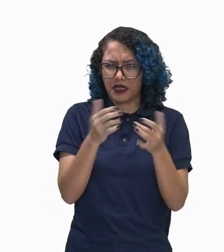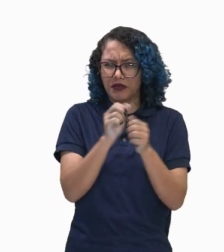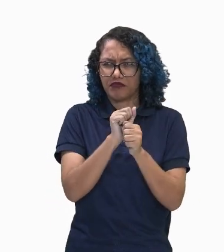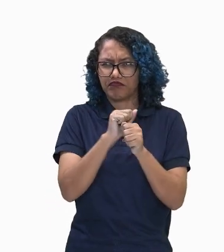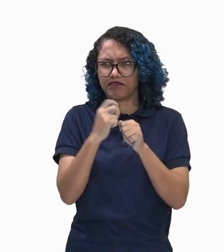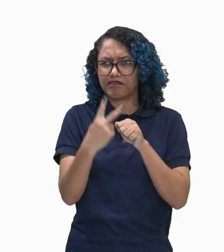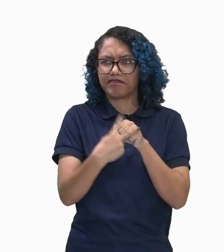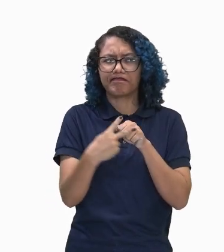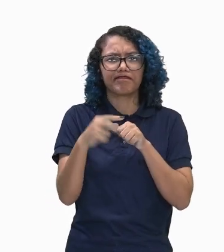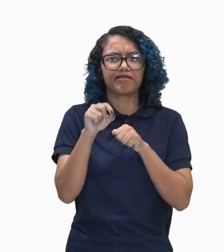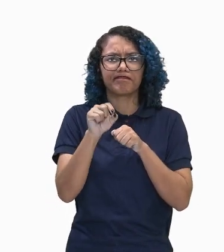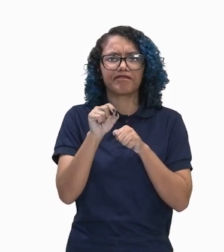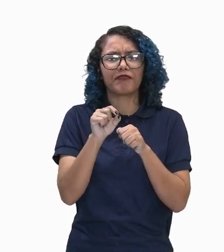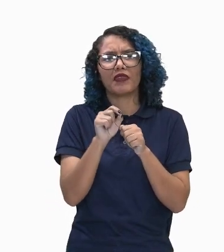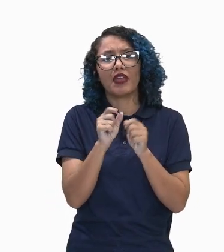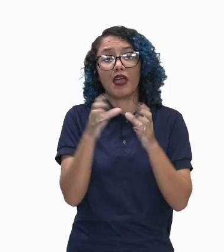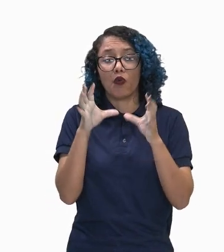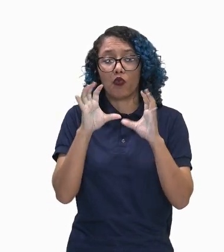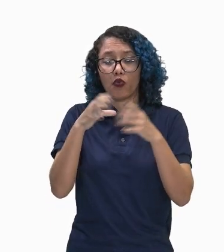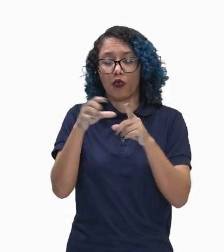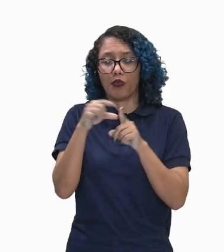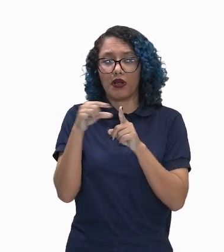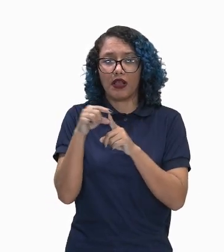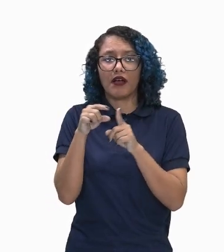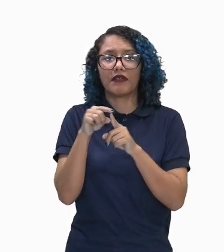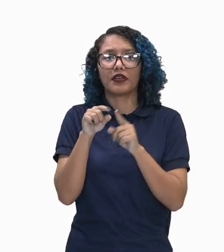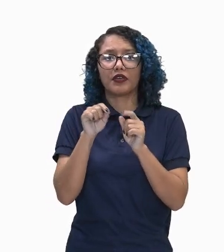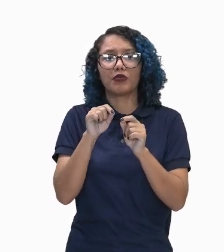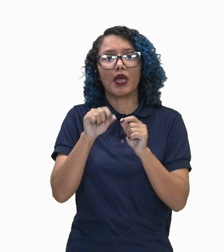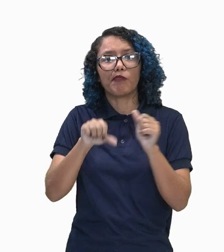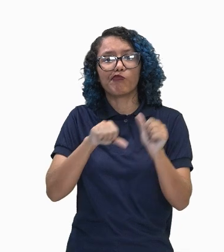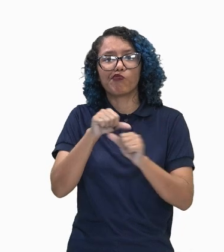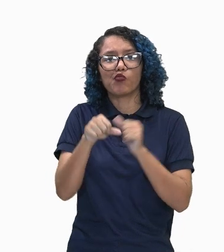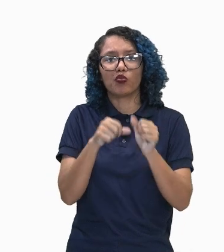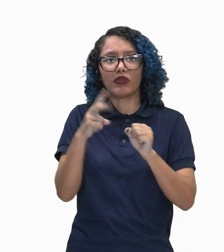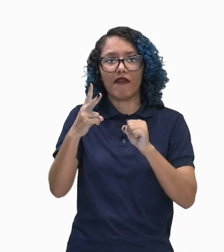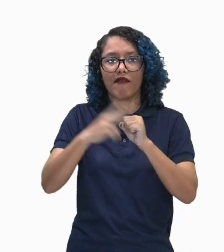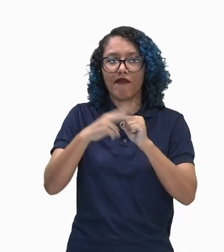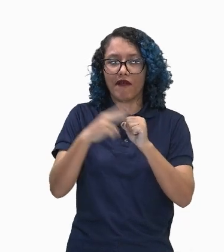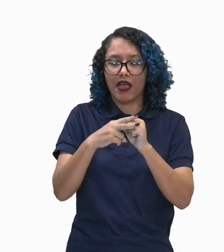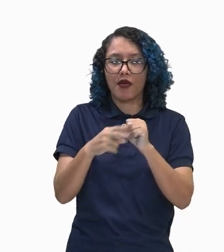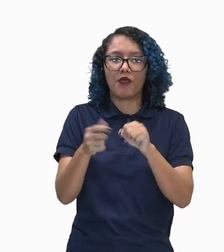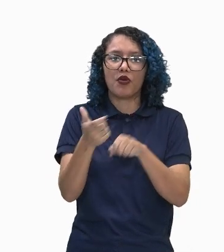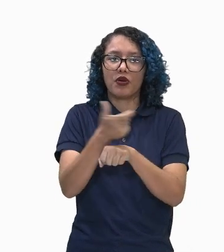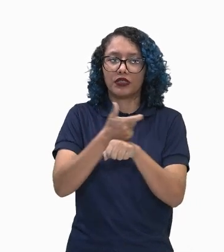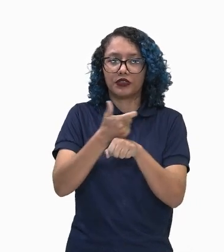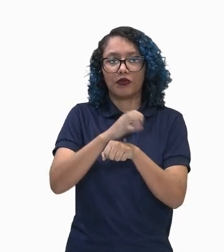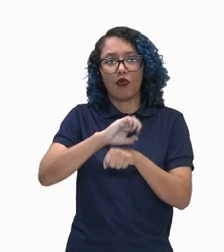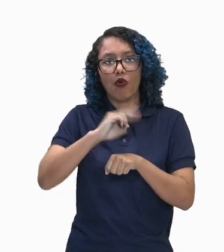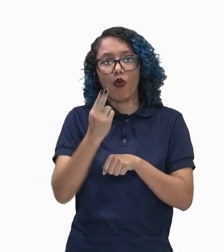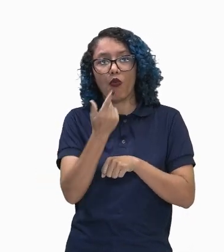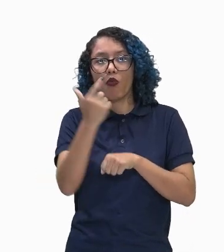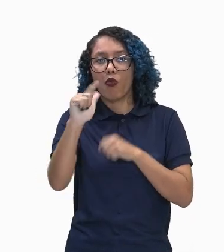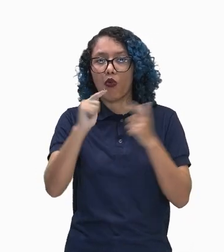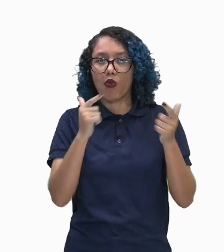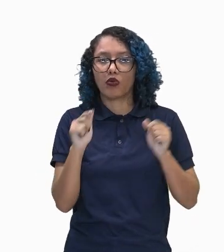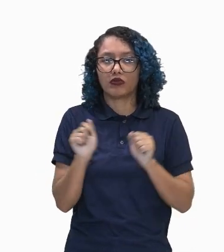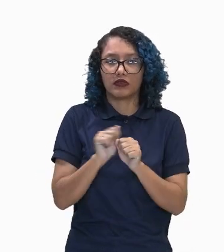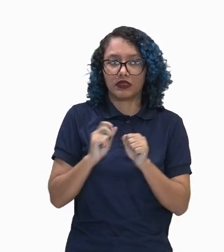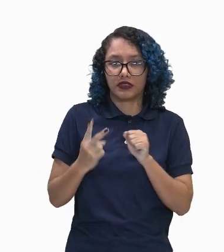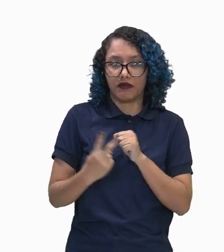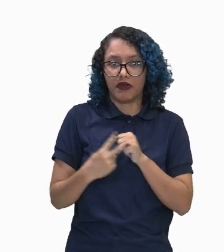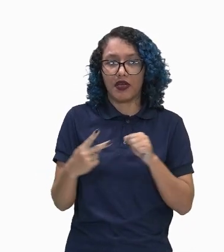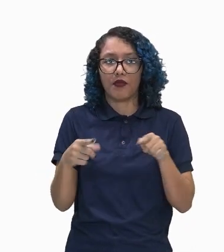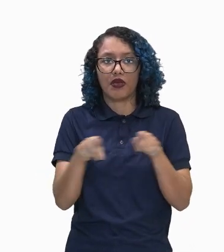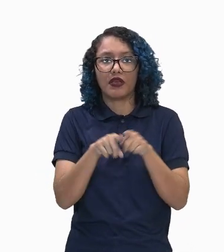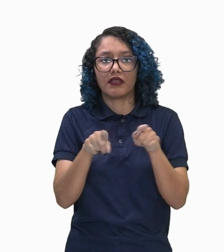são palavras que modificam e descrevem verbos, adjetivos e outros advérbios. Or entire clause, ou frases,